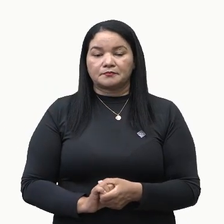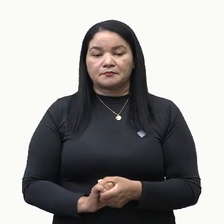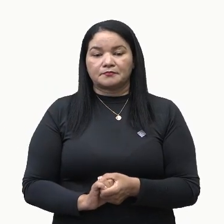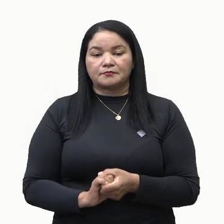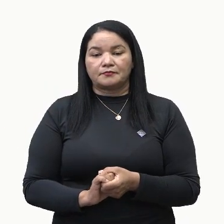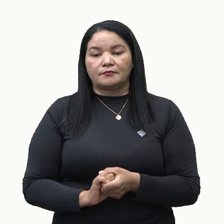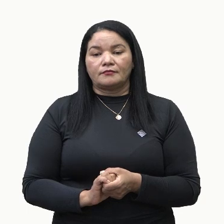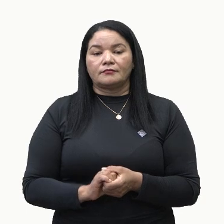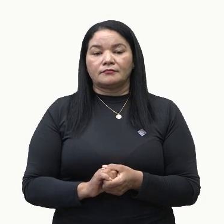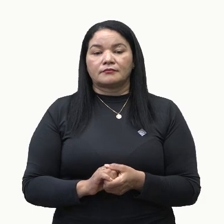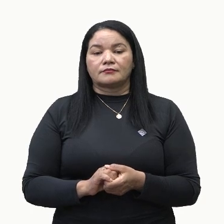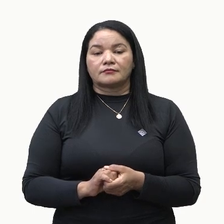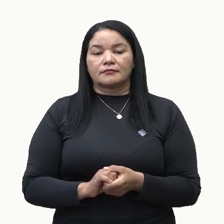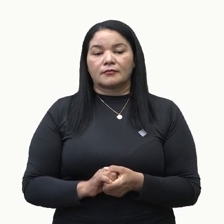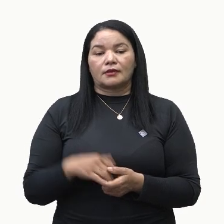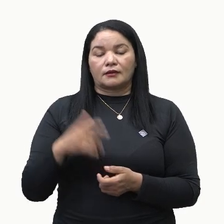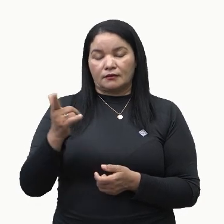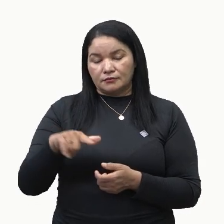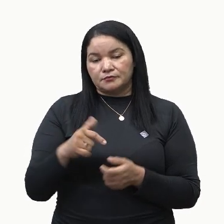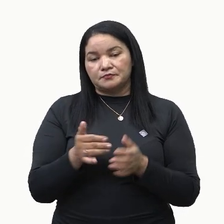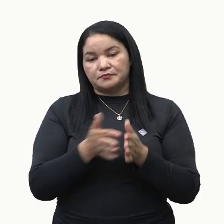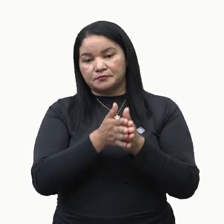enunciado com sentido completo,